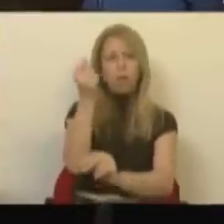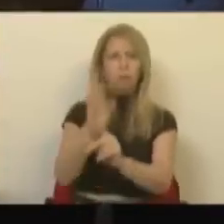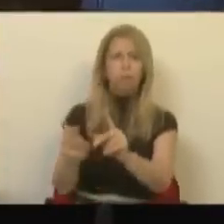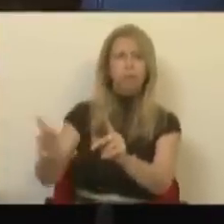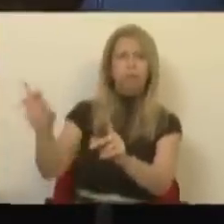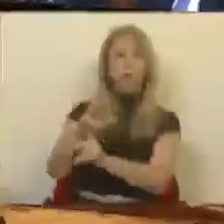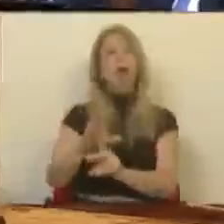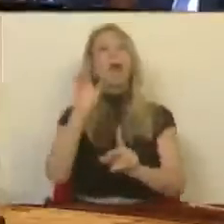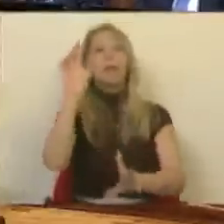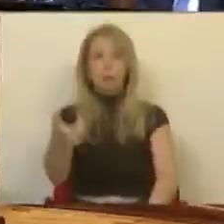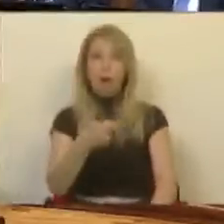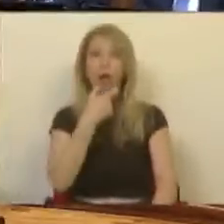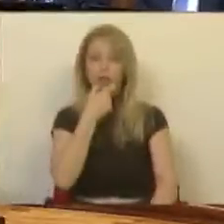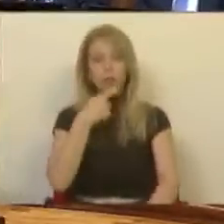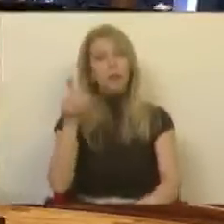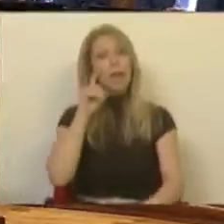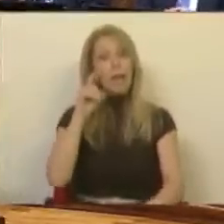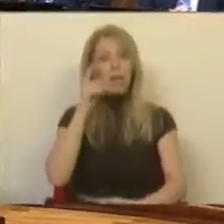da